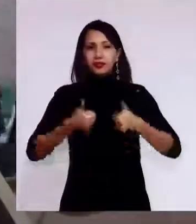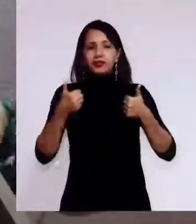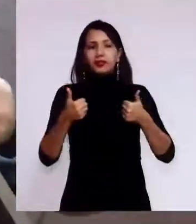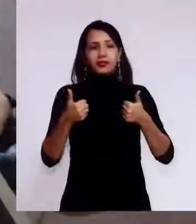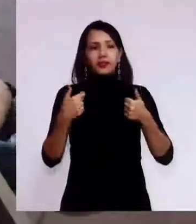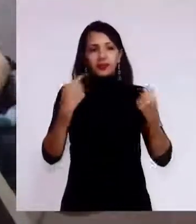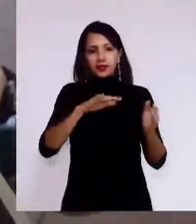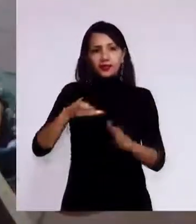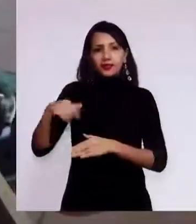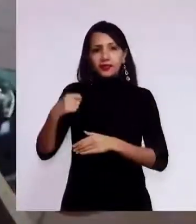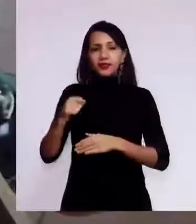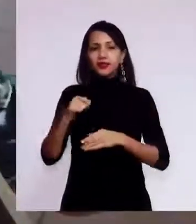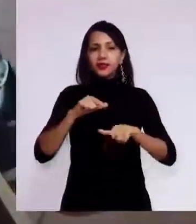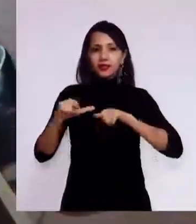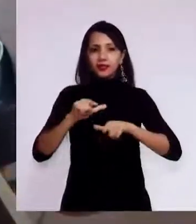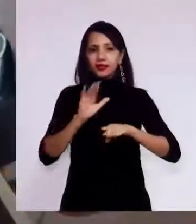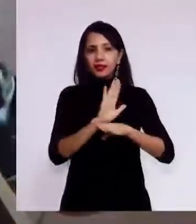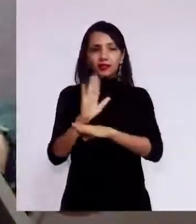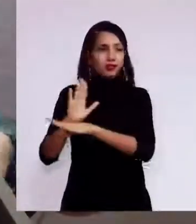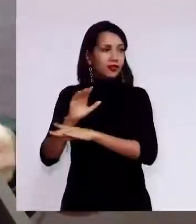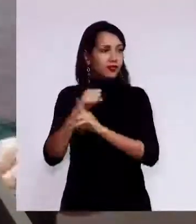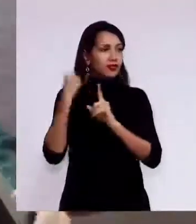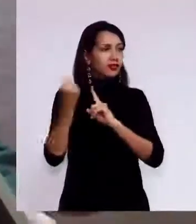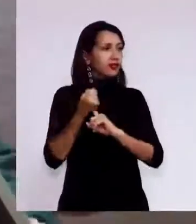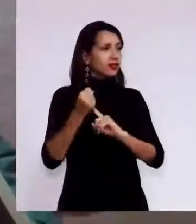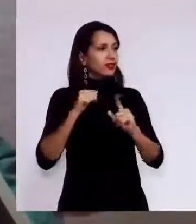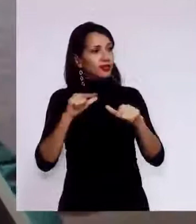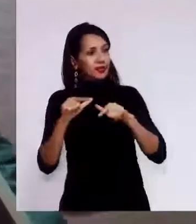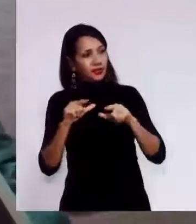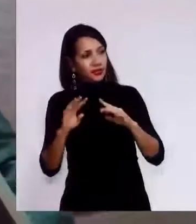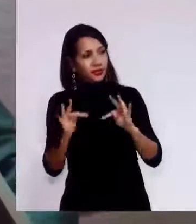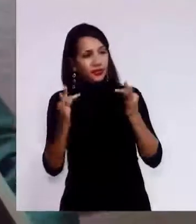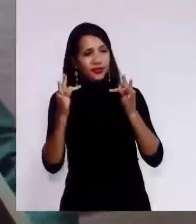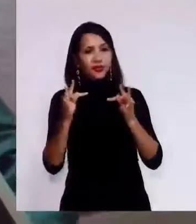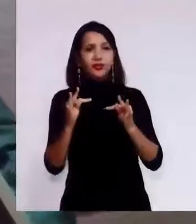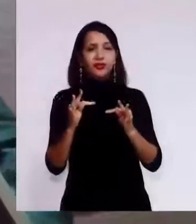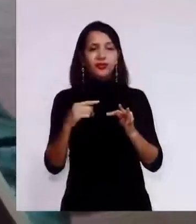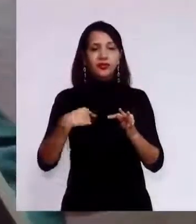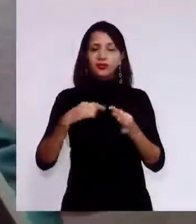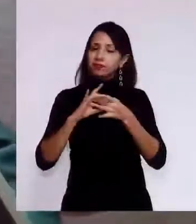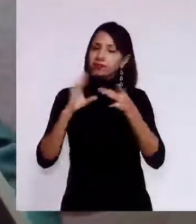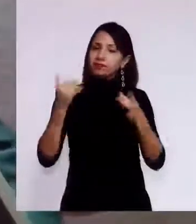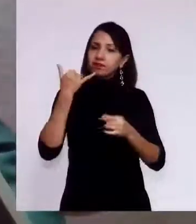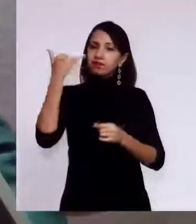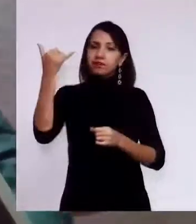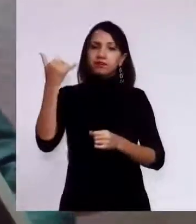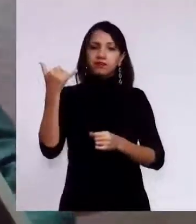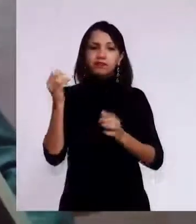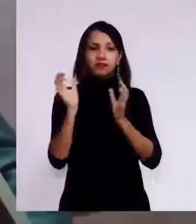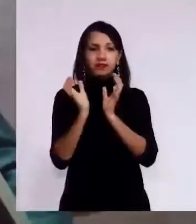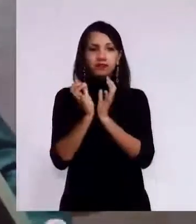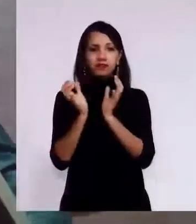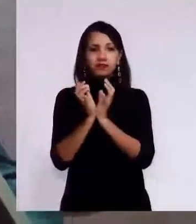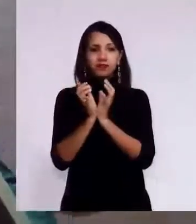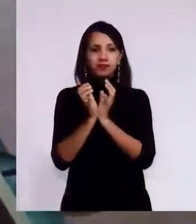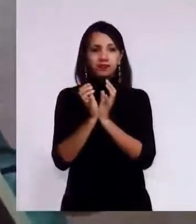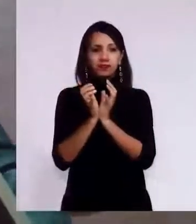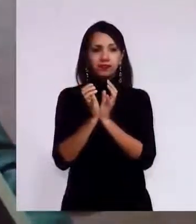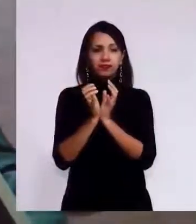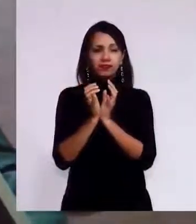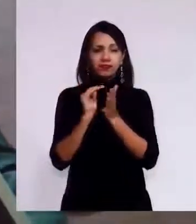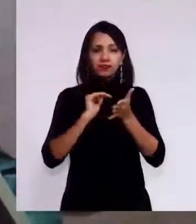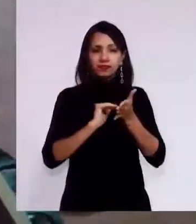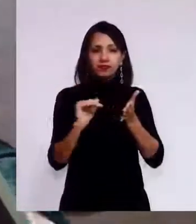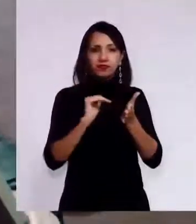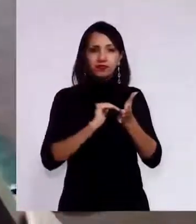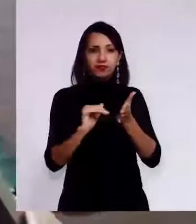trabalho de assistência social. É um trabalho técnico. Tomei a liberdade na sexta, liguei para a equipe do